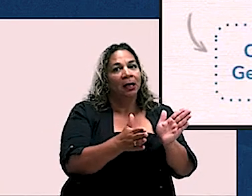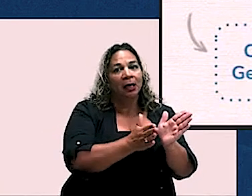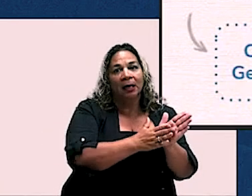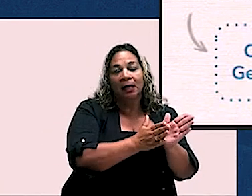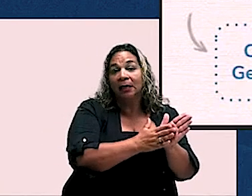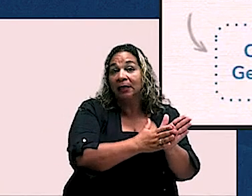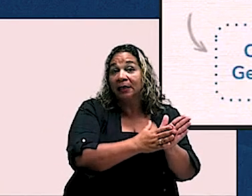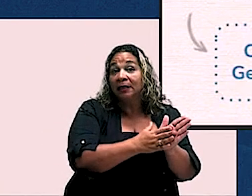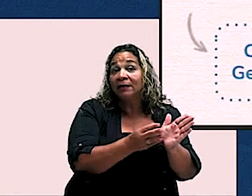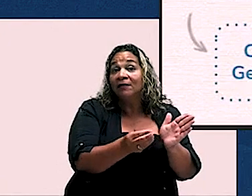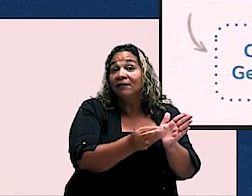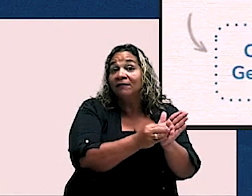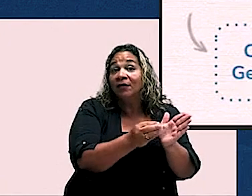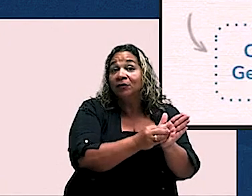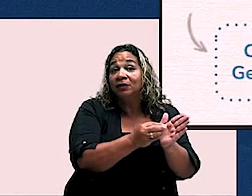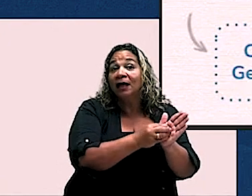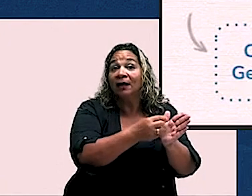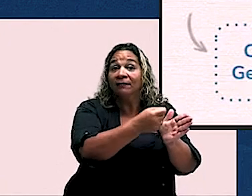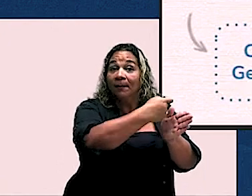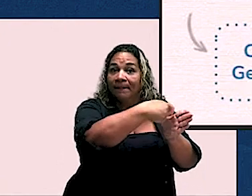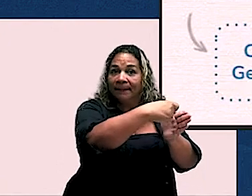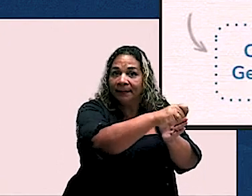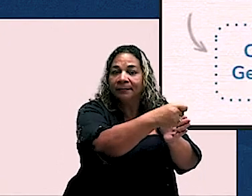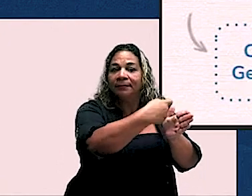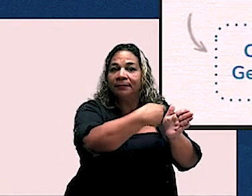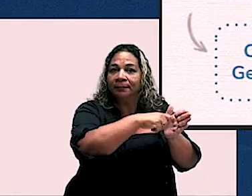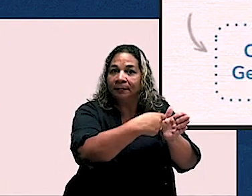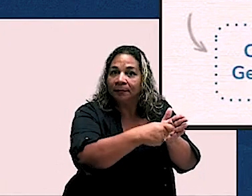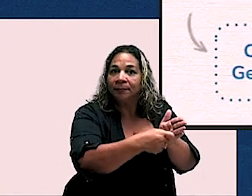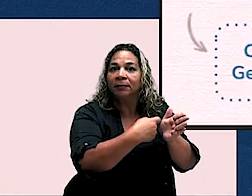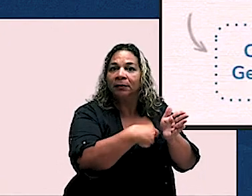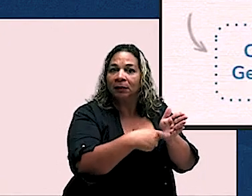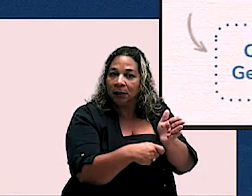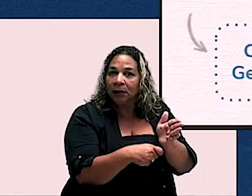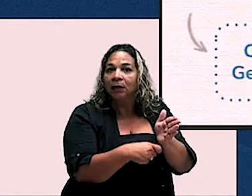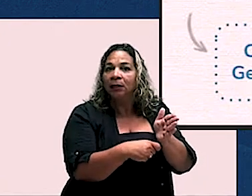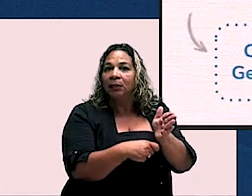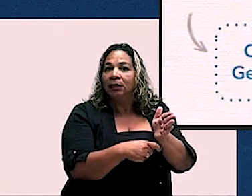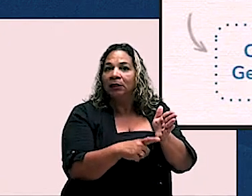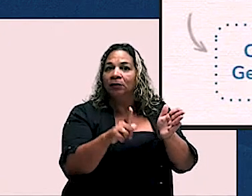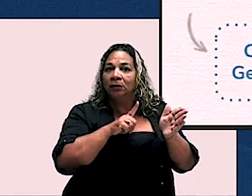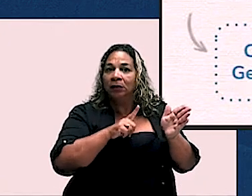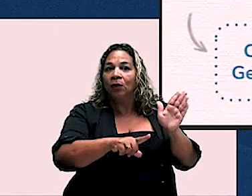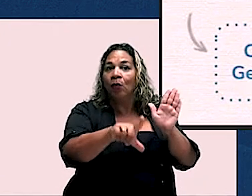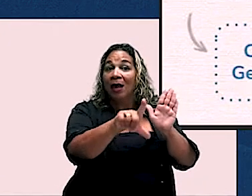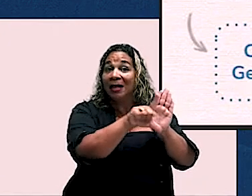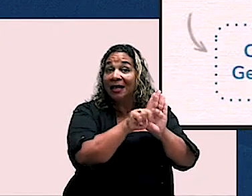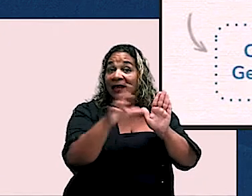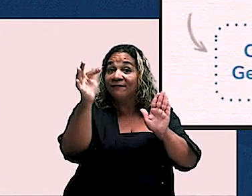da maternidade indicada para o parto, né? Existe uma lei federal que obriga que